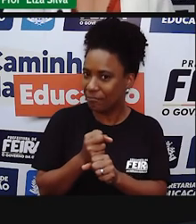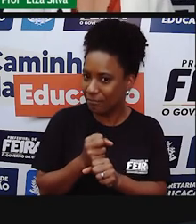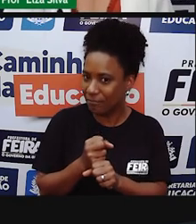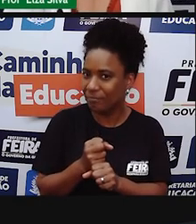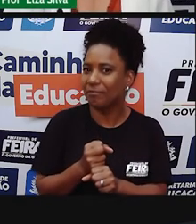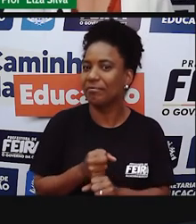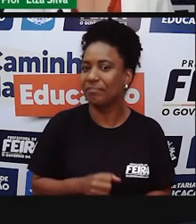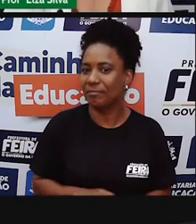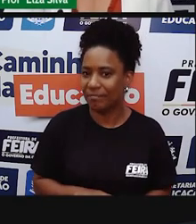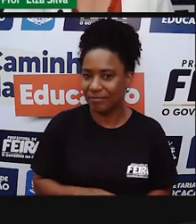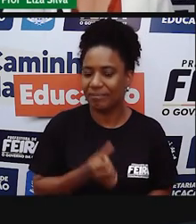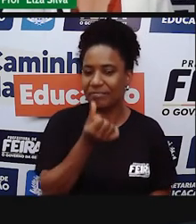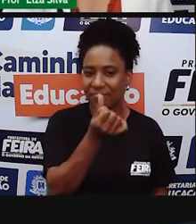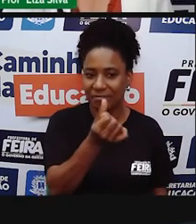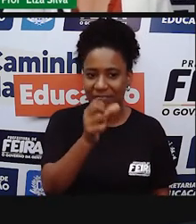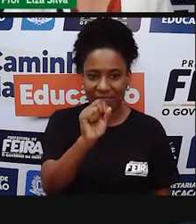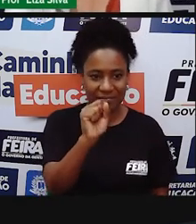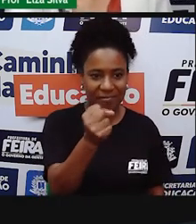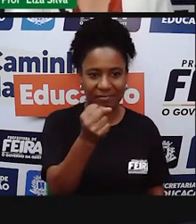686.